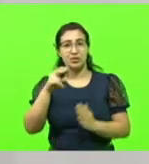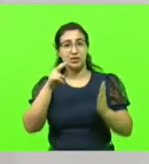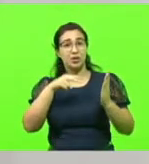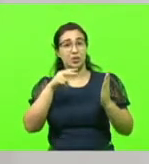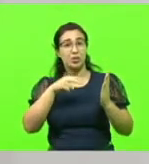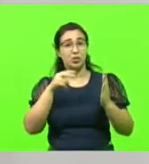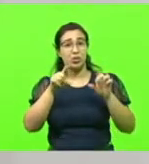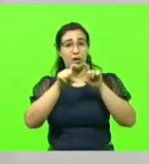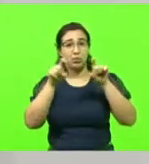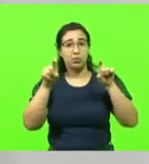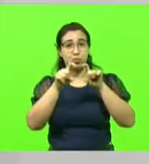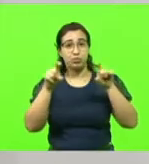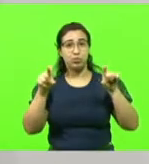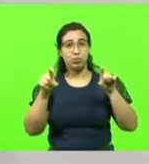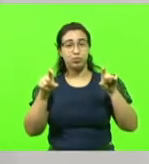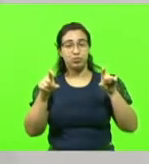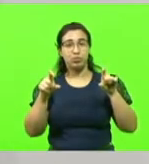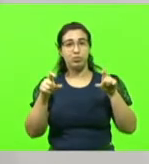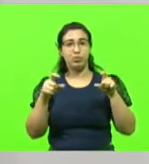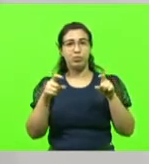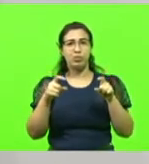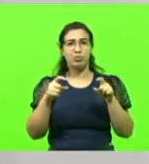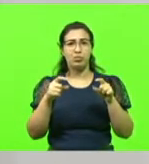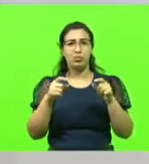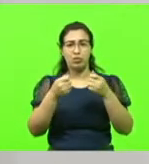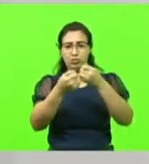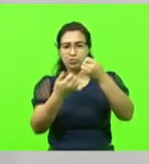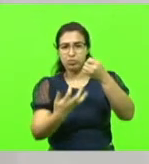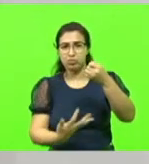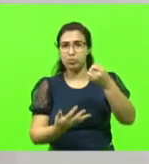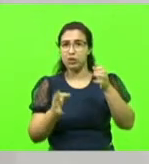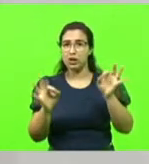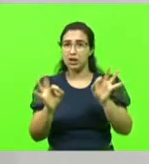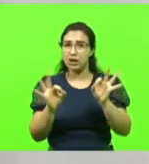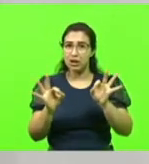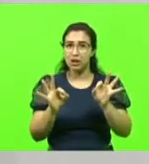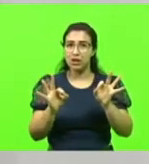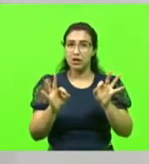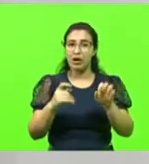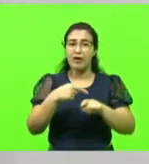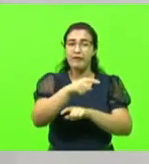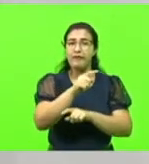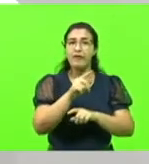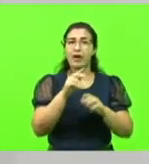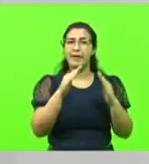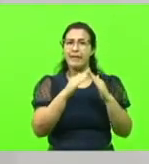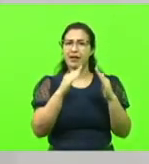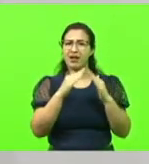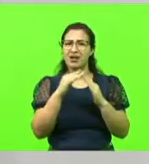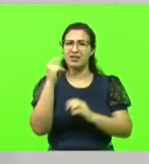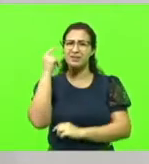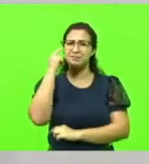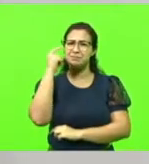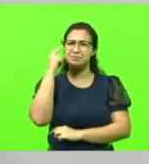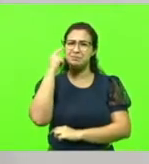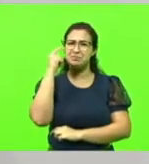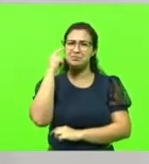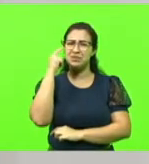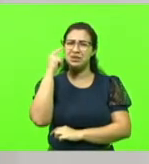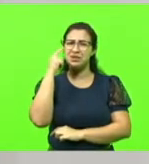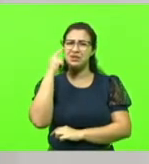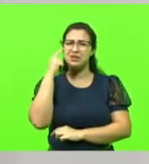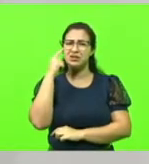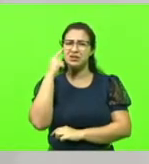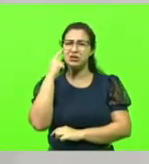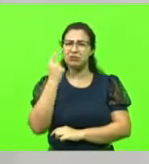título e passa para outra matéria. Pouco leem o corpo. E aí a pessoa vai para casa ou vai dormir com esse tipo de pensamento aqui,